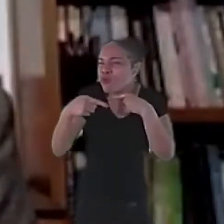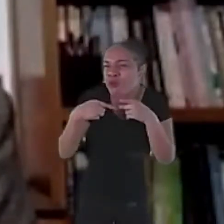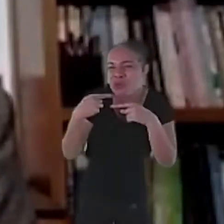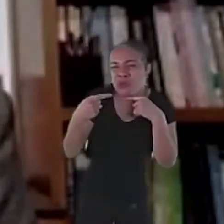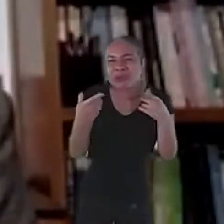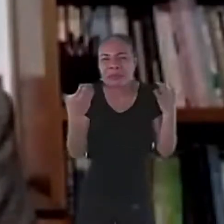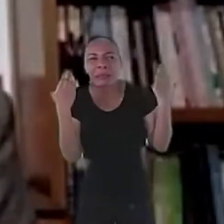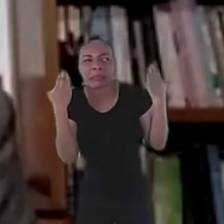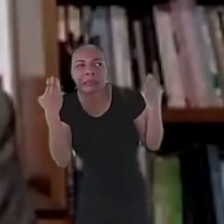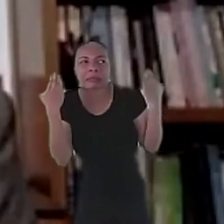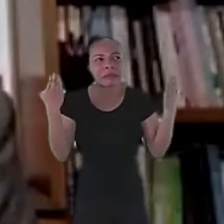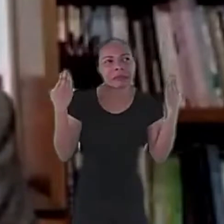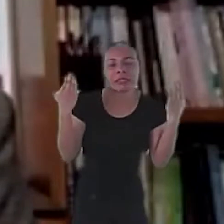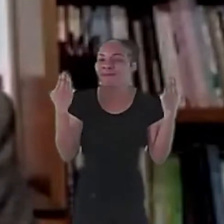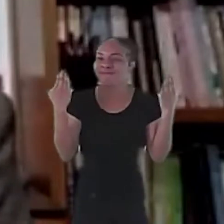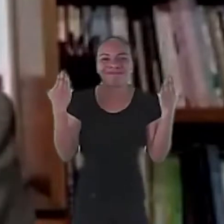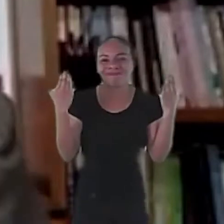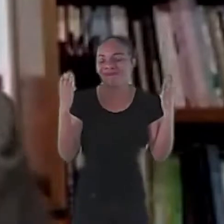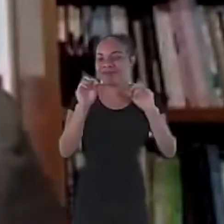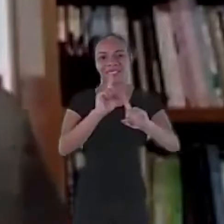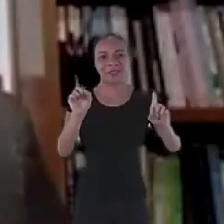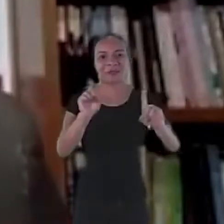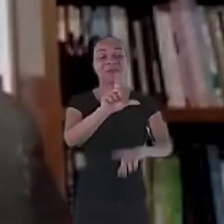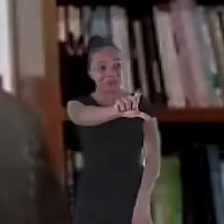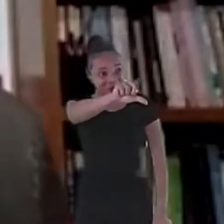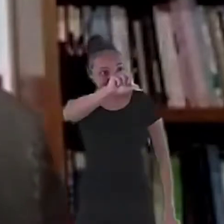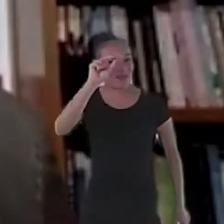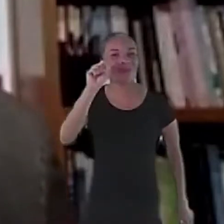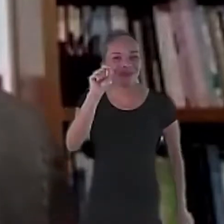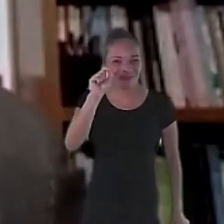nenhuma quanto a isso.